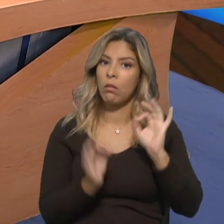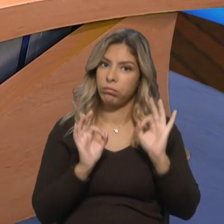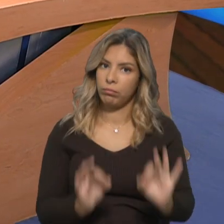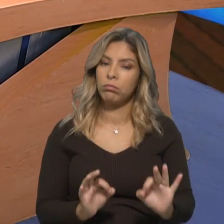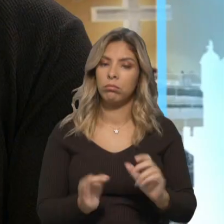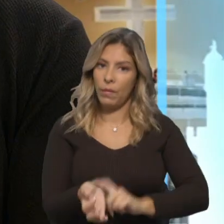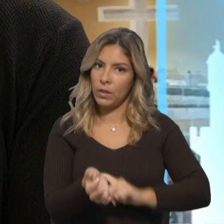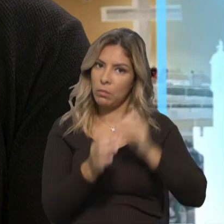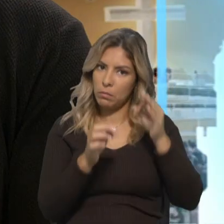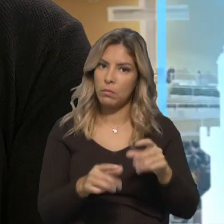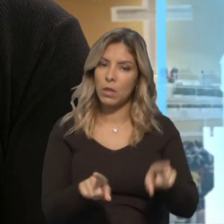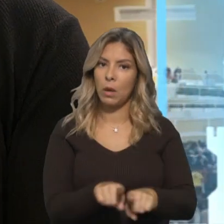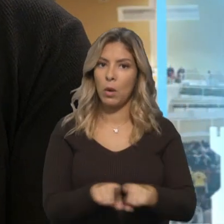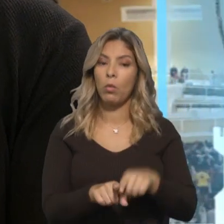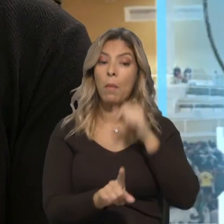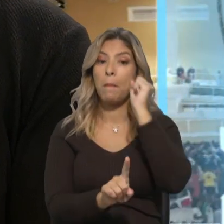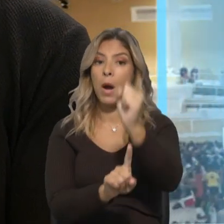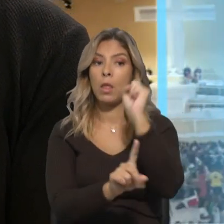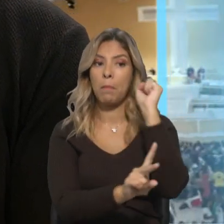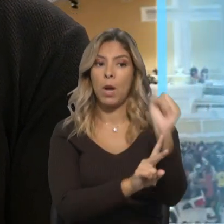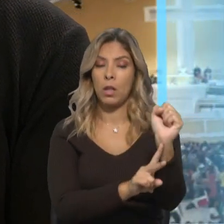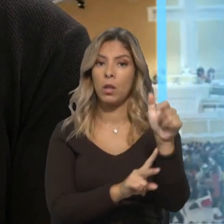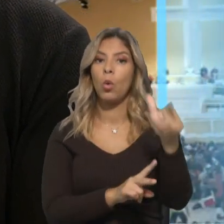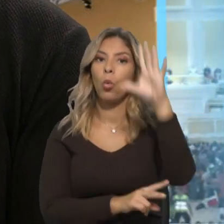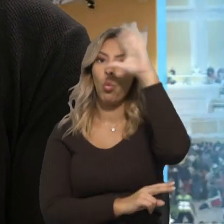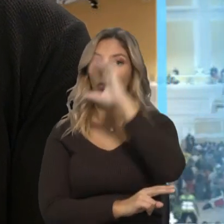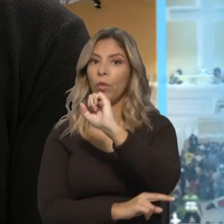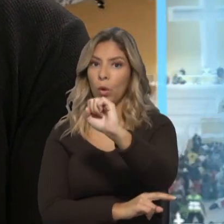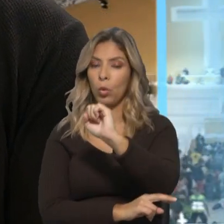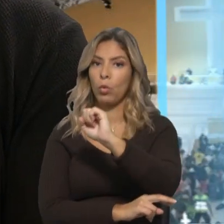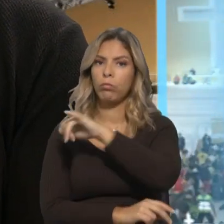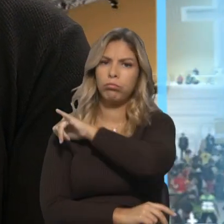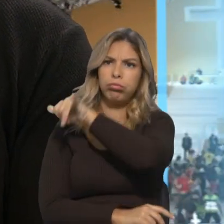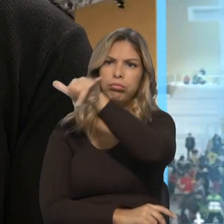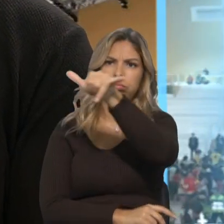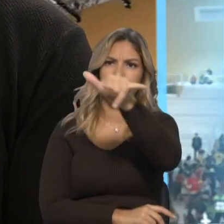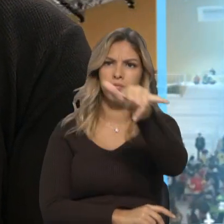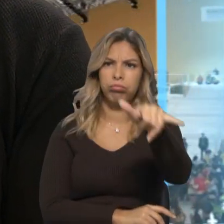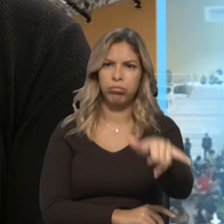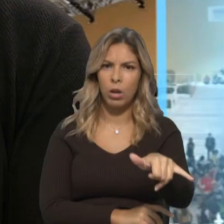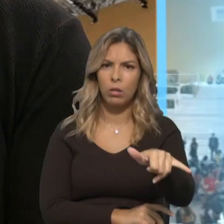que foram assassinados. O governo enviou um avião para lá, para resgatar os